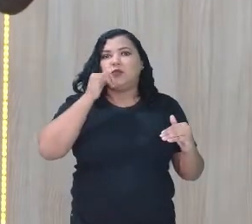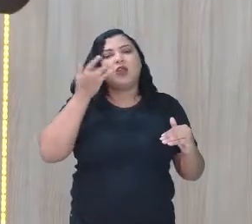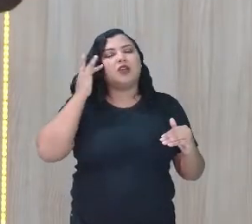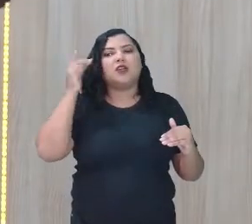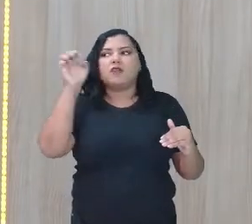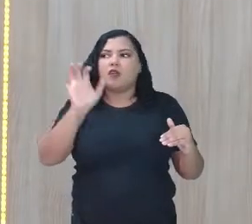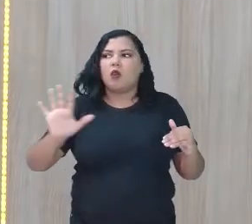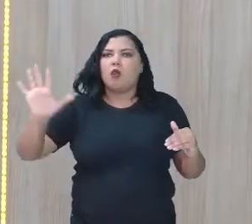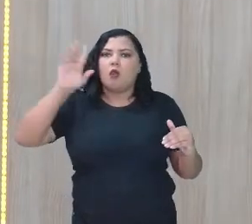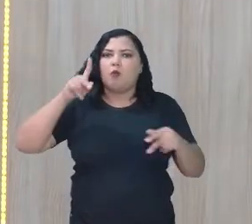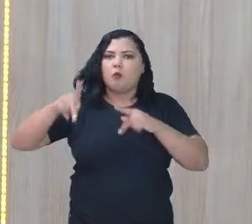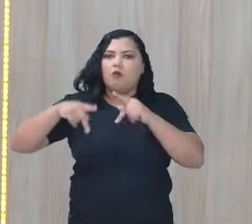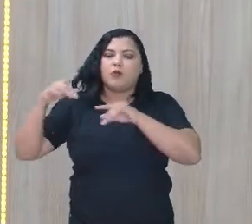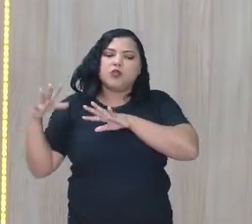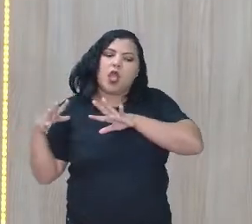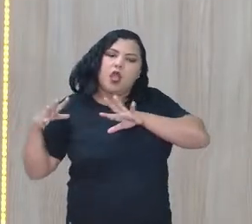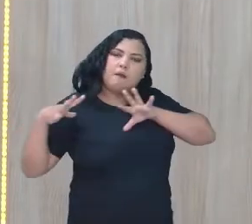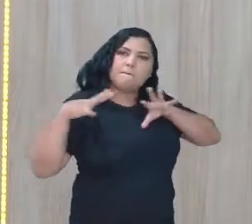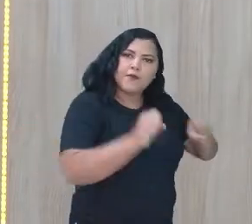né, europeus